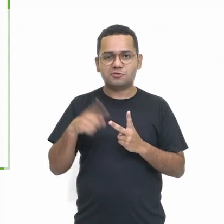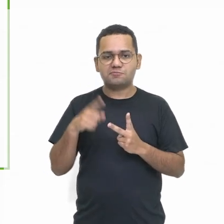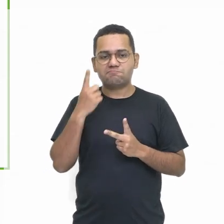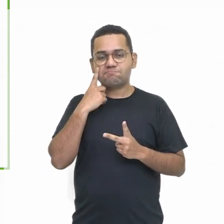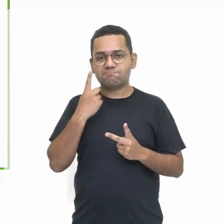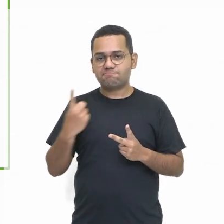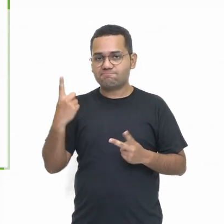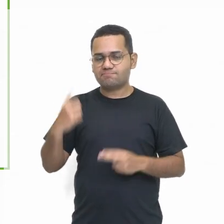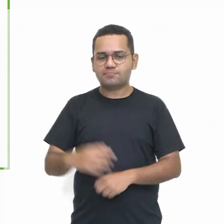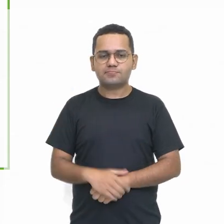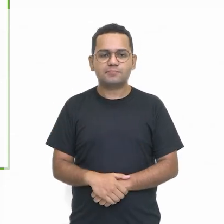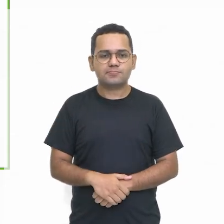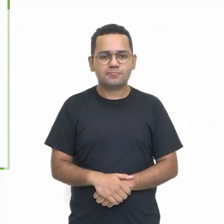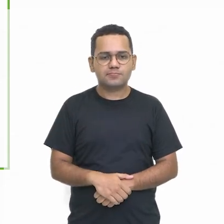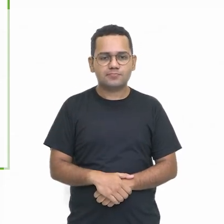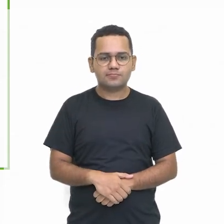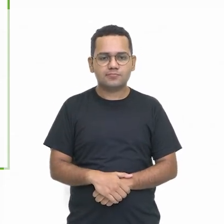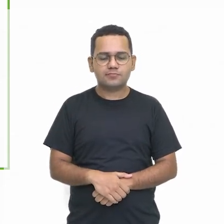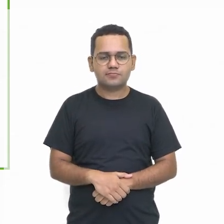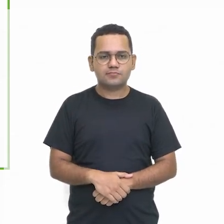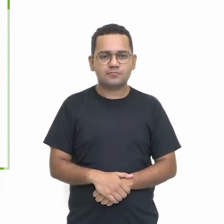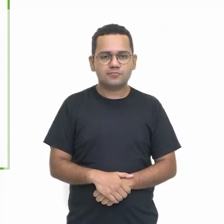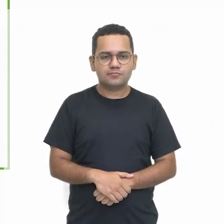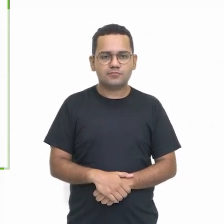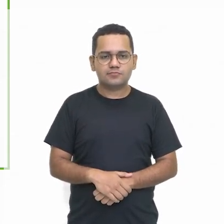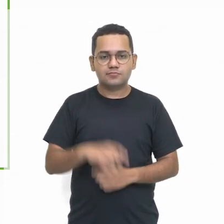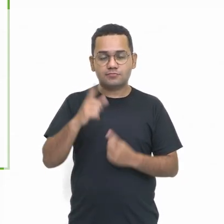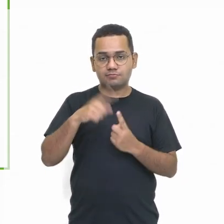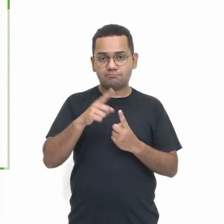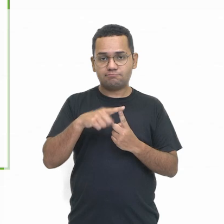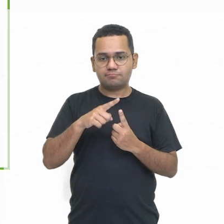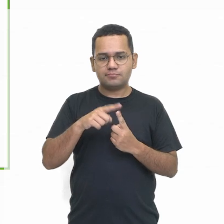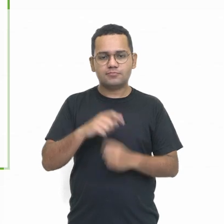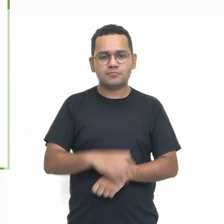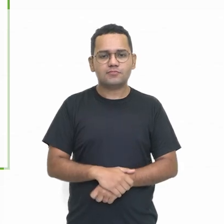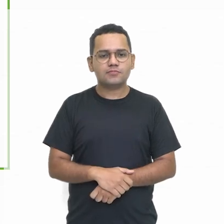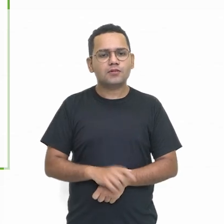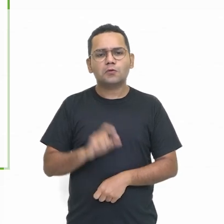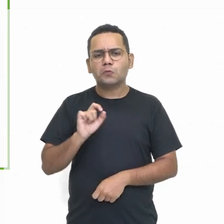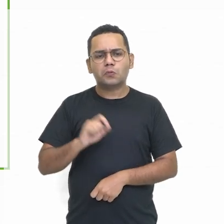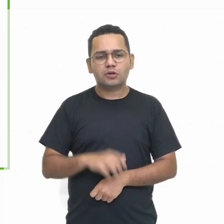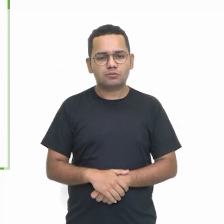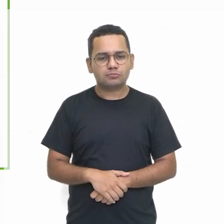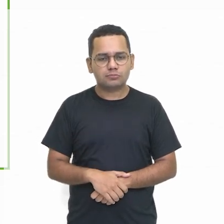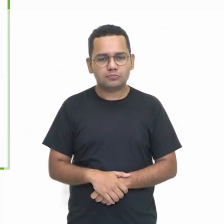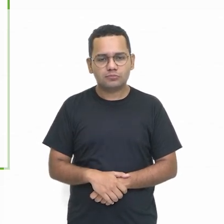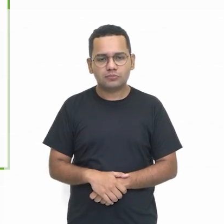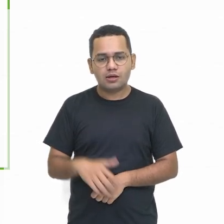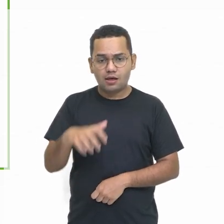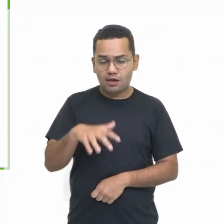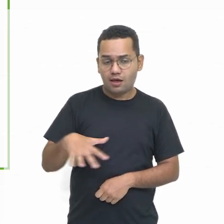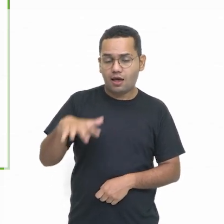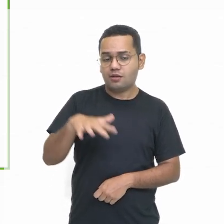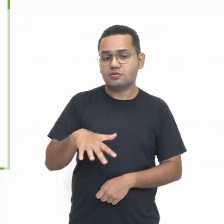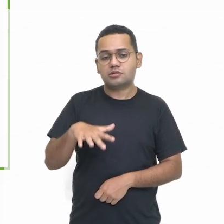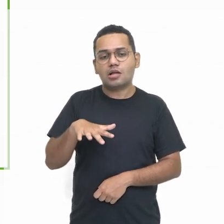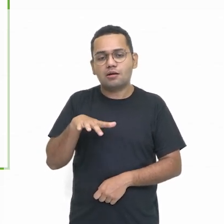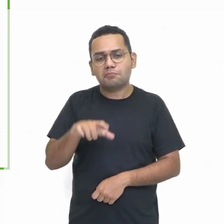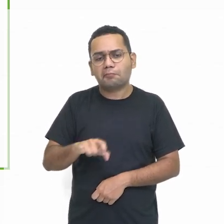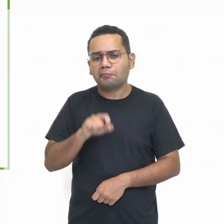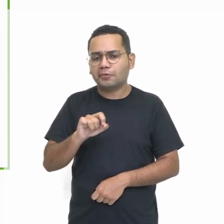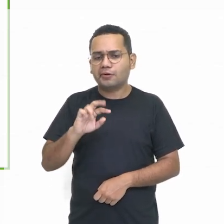heterotrófica e autotrófica. Então, a hipótese heterotrófica afirma que os primeiros seres vivos que surgiram do planeta